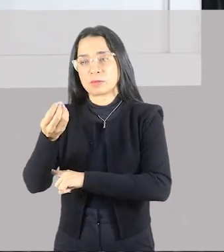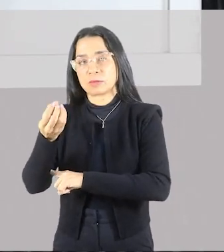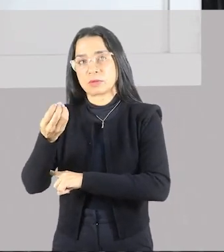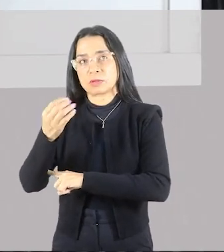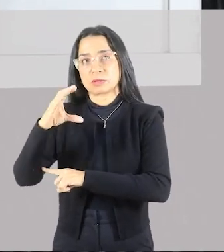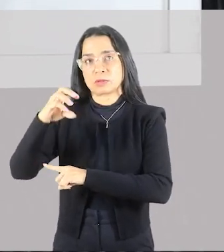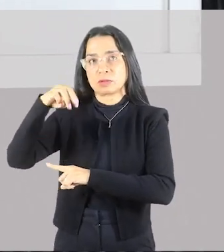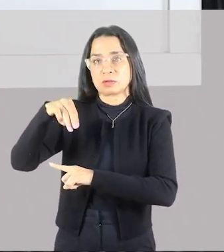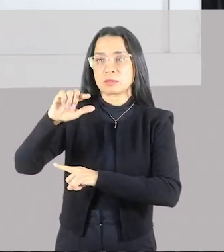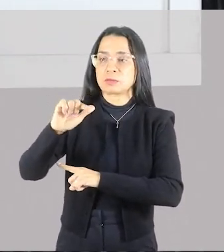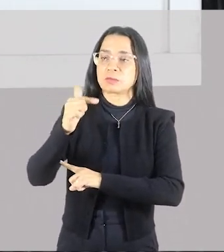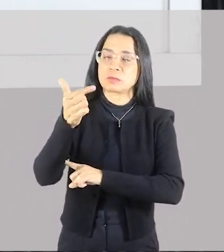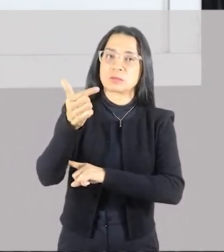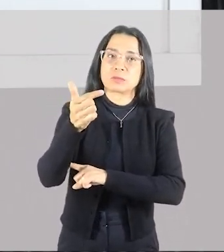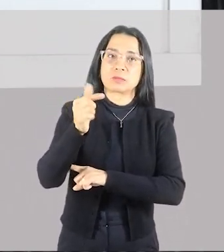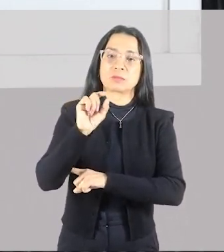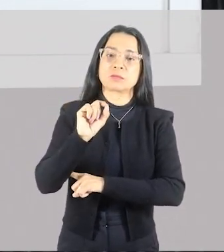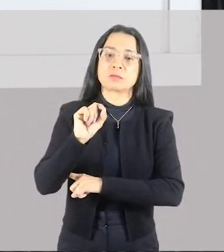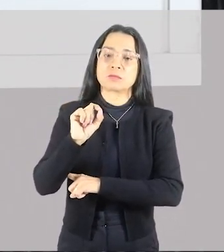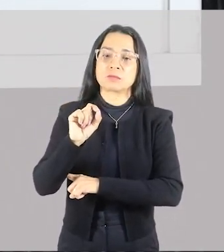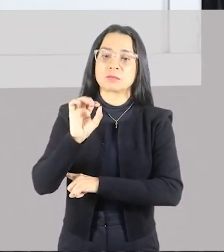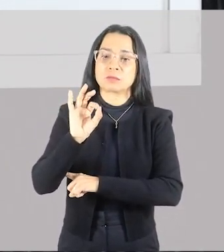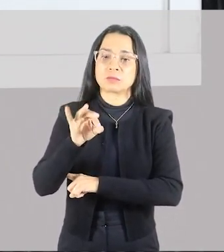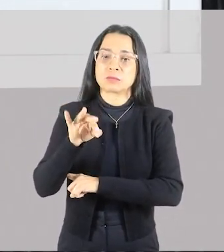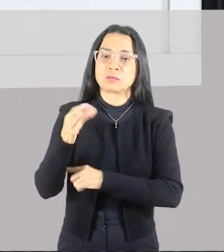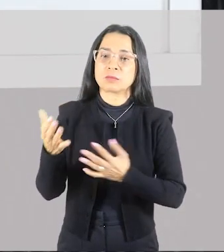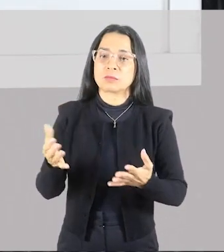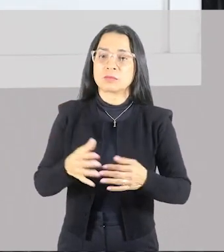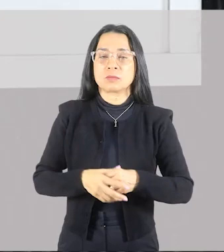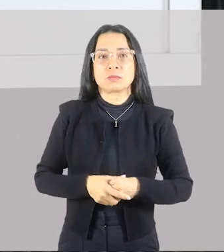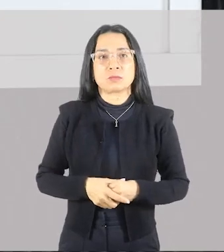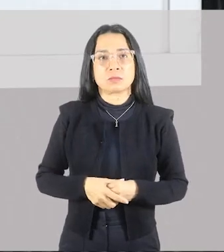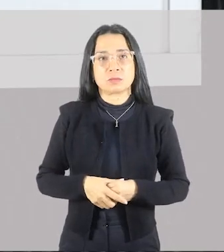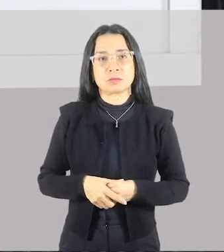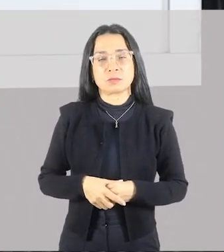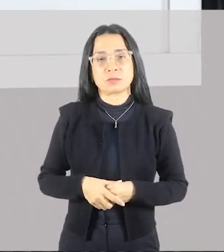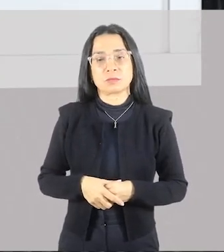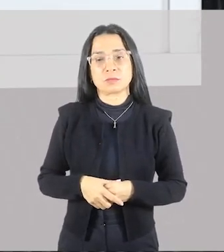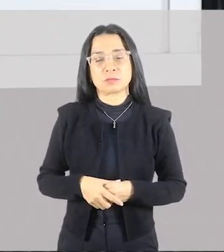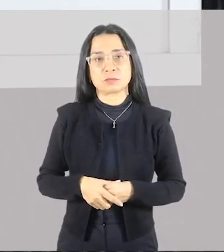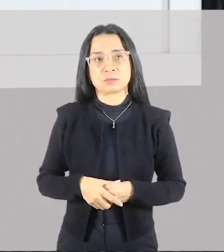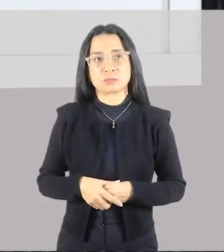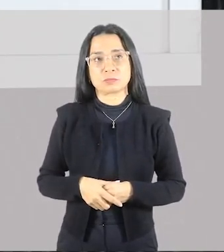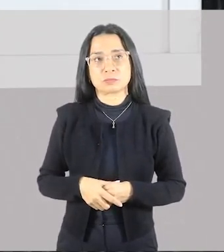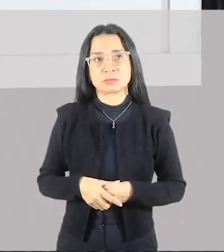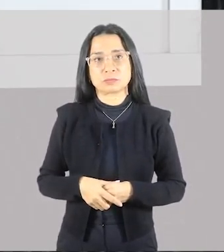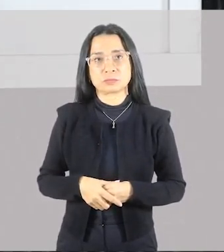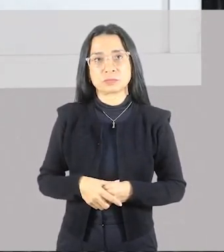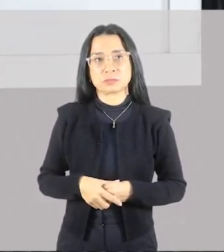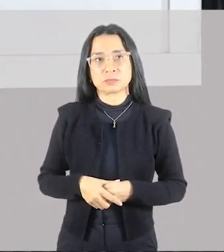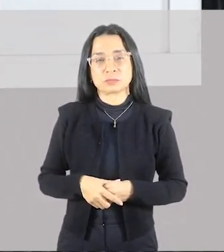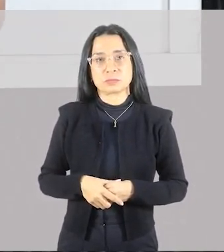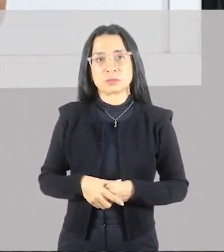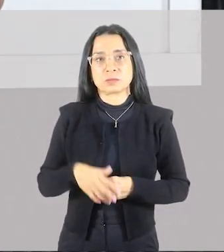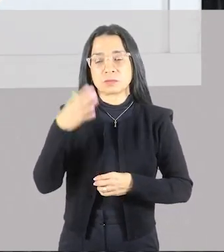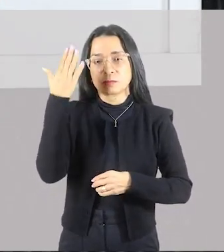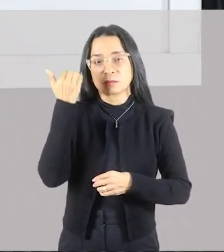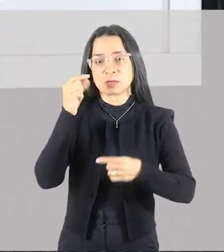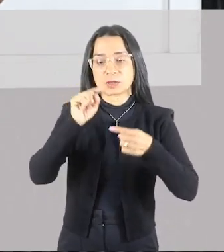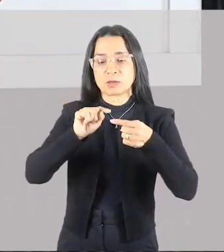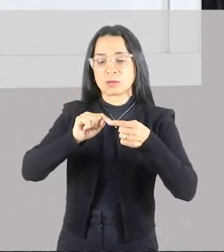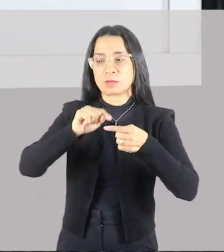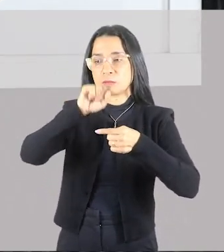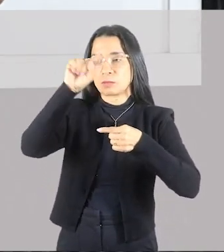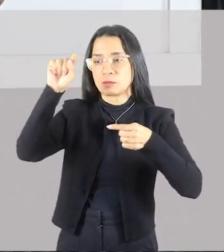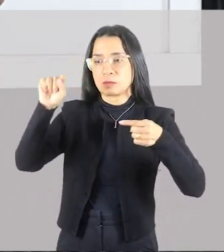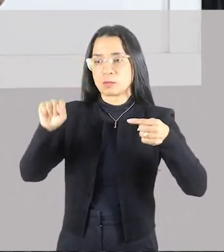centímetros quadrados. Certo, turma? A área do semicírculo. Turma, nós sabemos que a área do